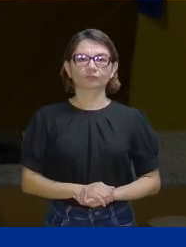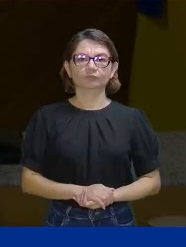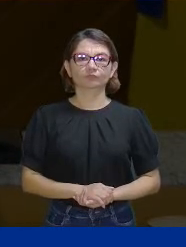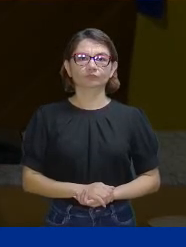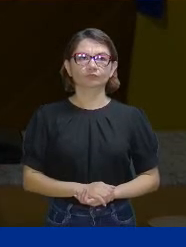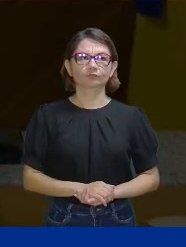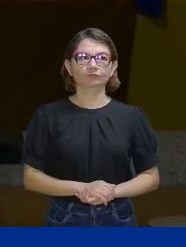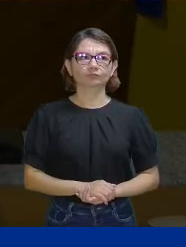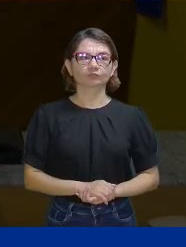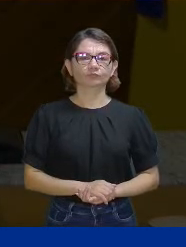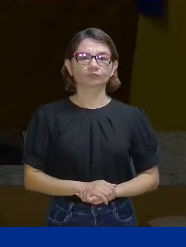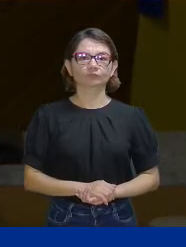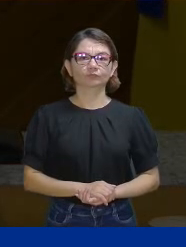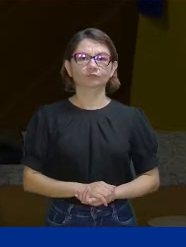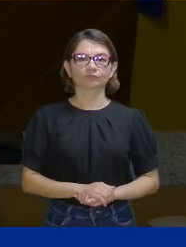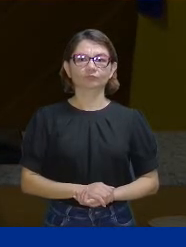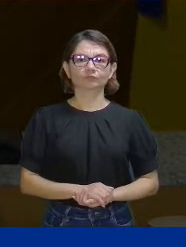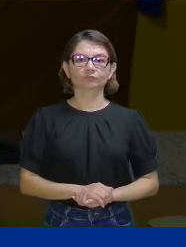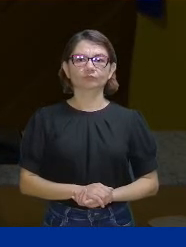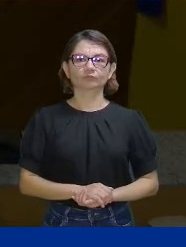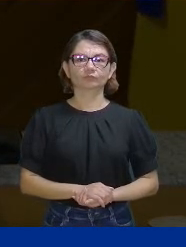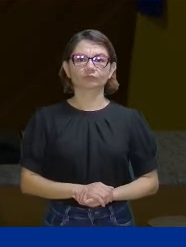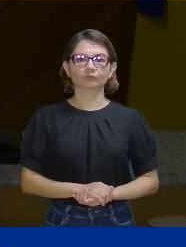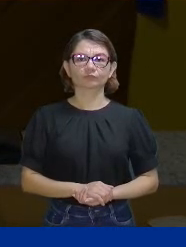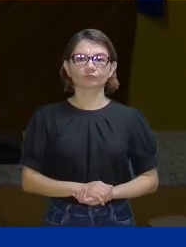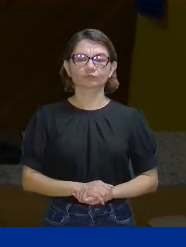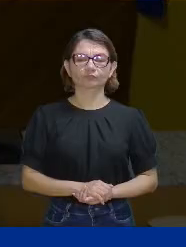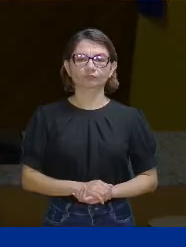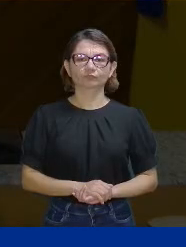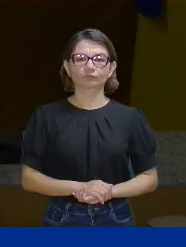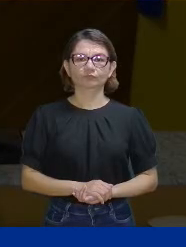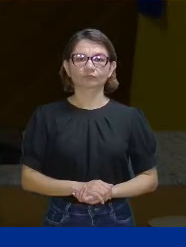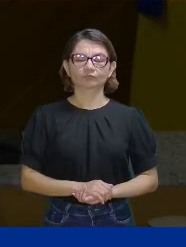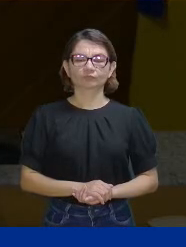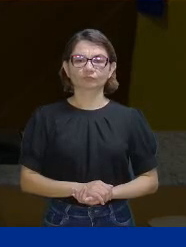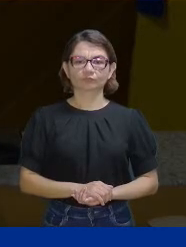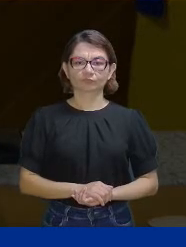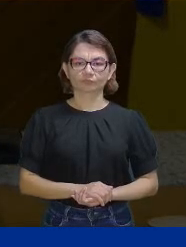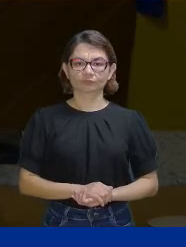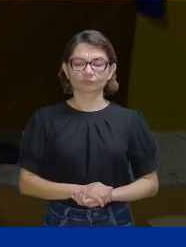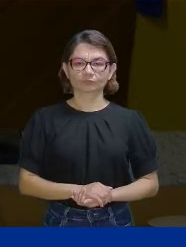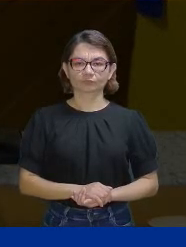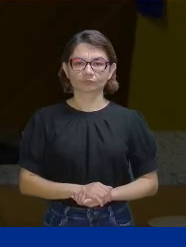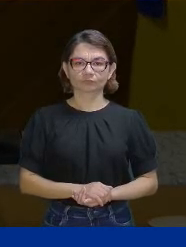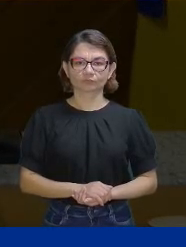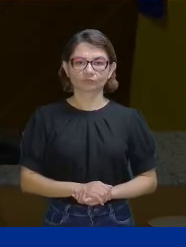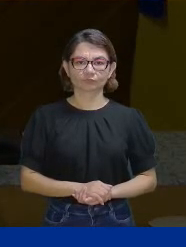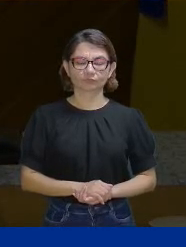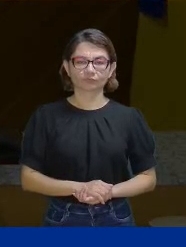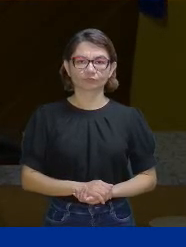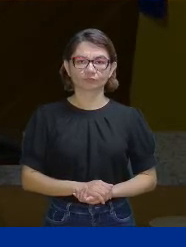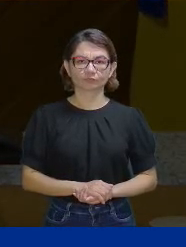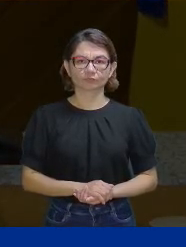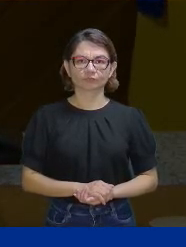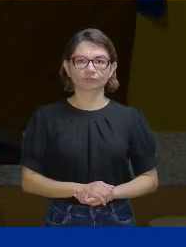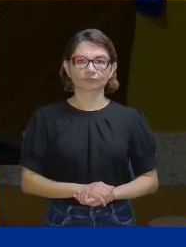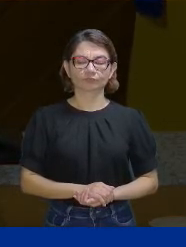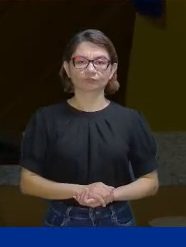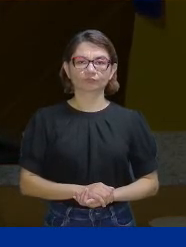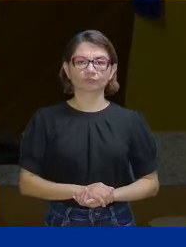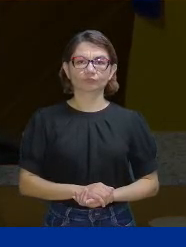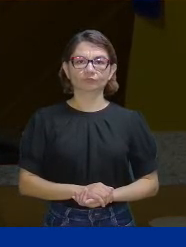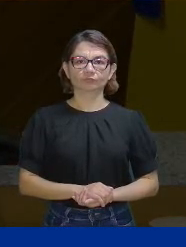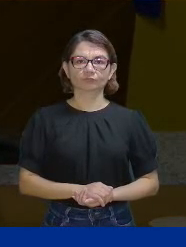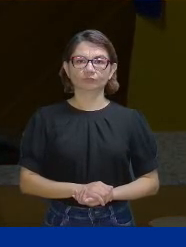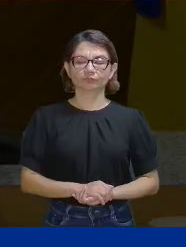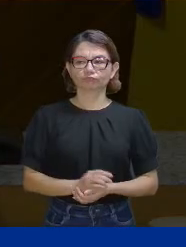sessão ordinária, judiciária ordinária de 27 de agosto de 2025. Foco no desembargador Mário